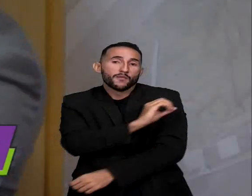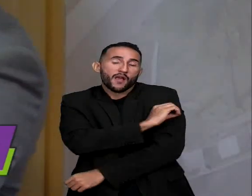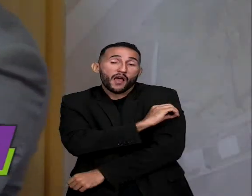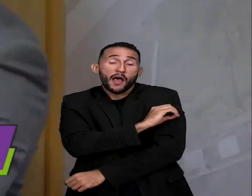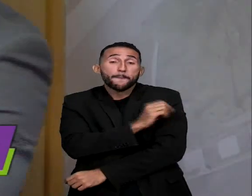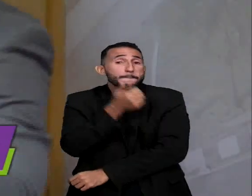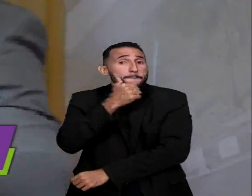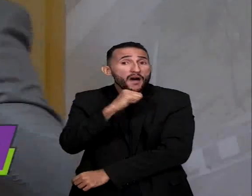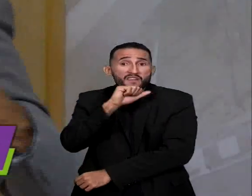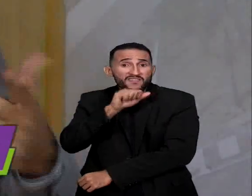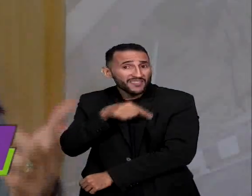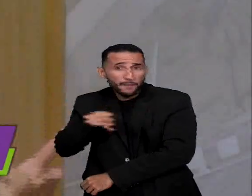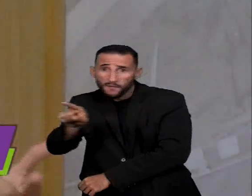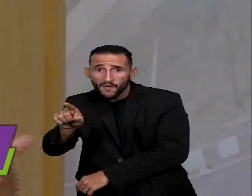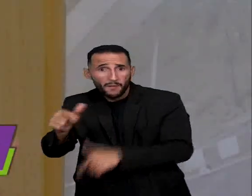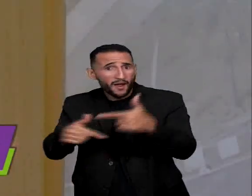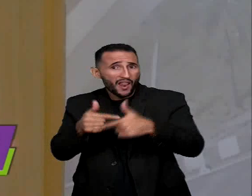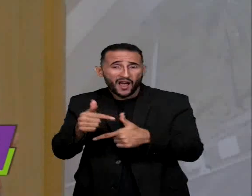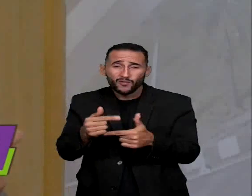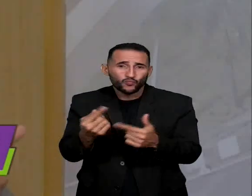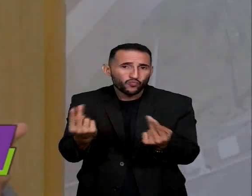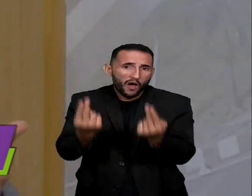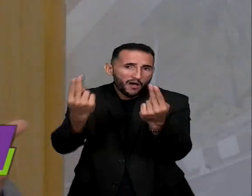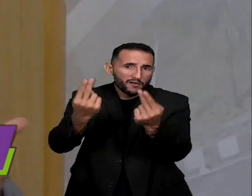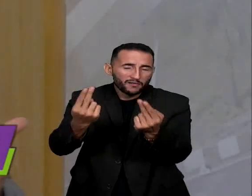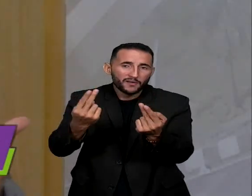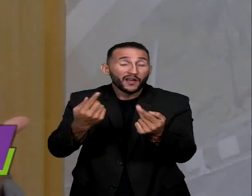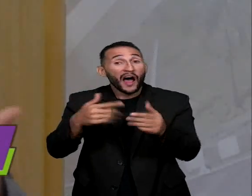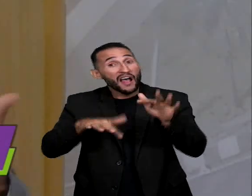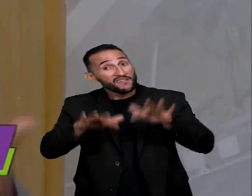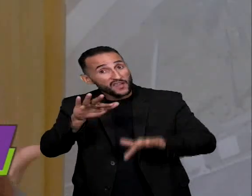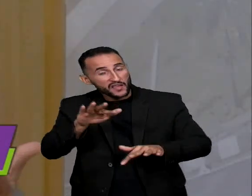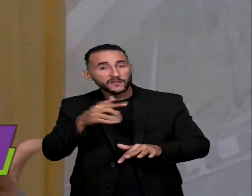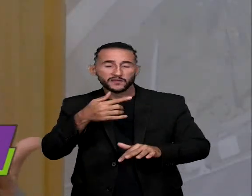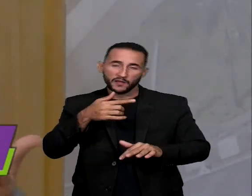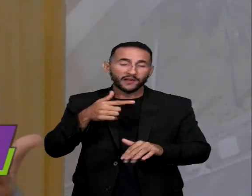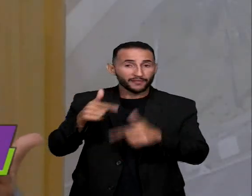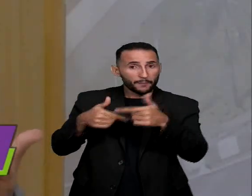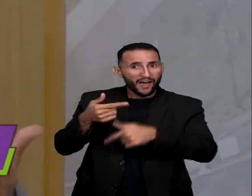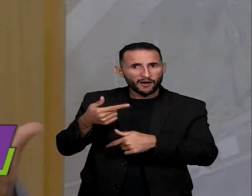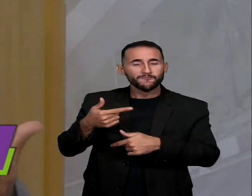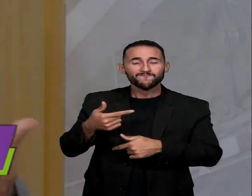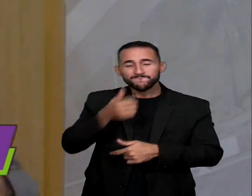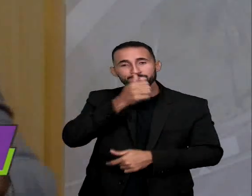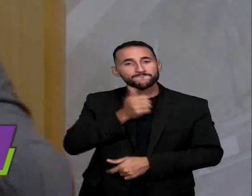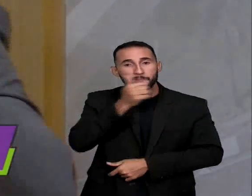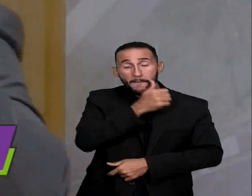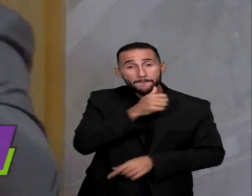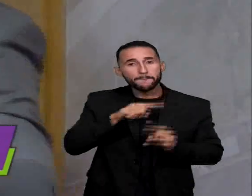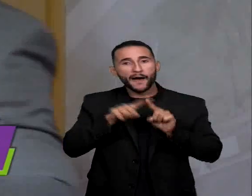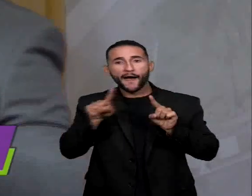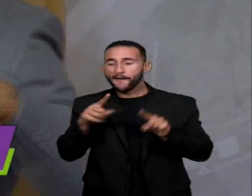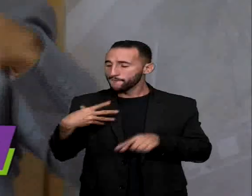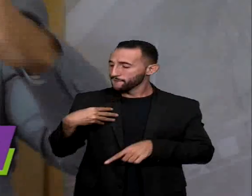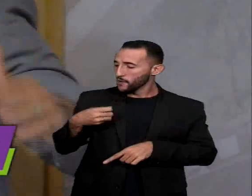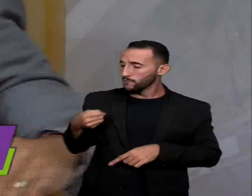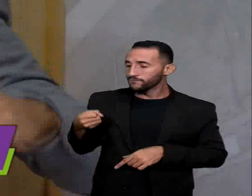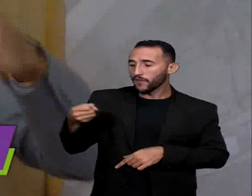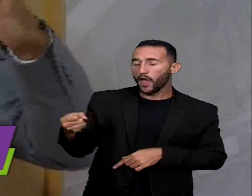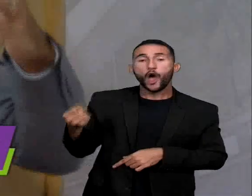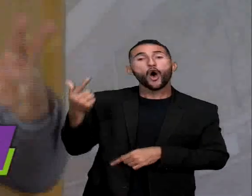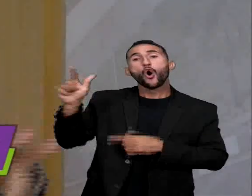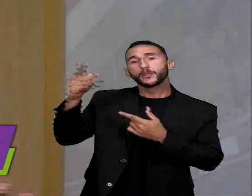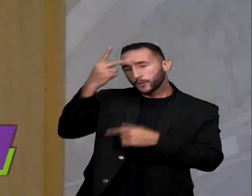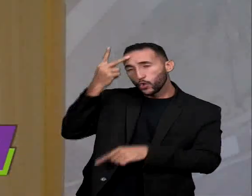trabalhar e acaba deixando o filho com alguém é Um Desafio e a gente falou nós vamos construir nós vamos edificar